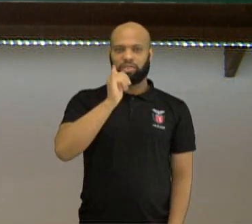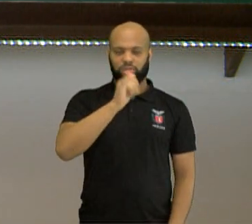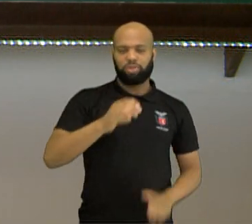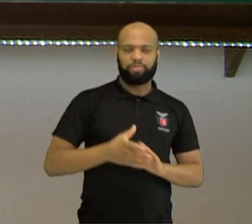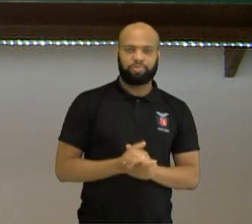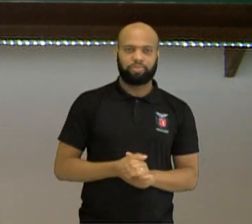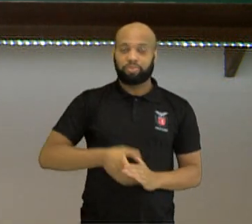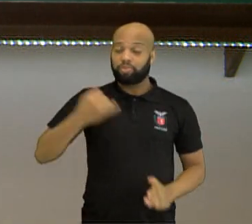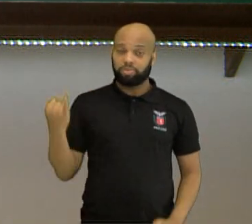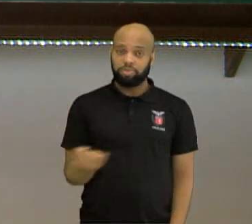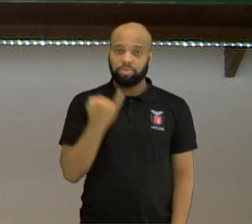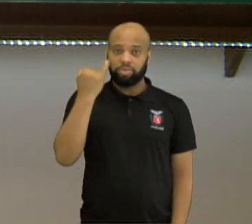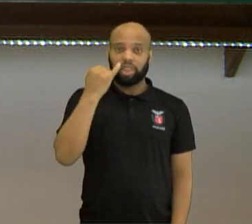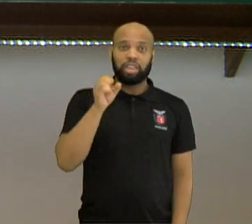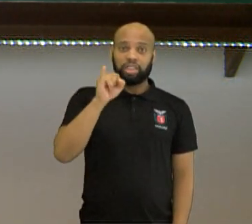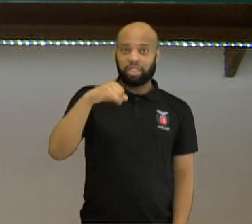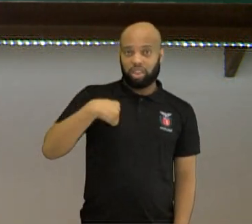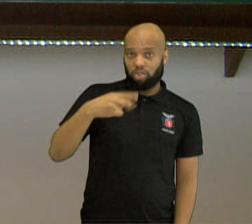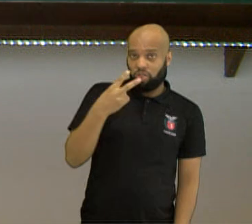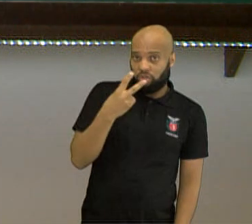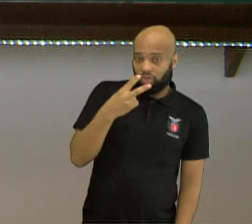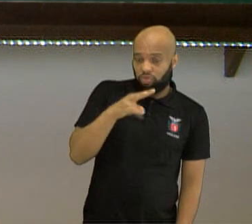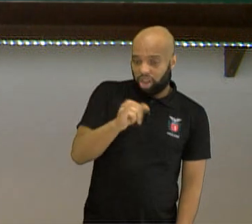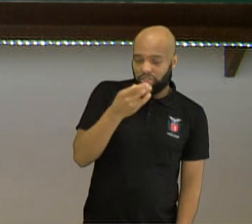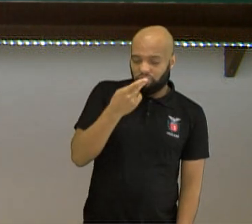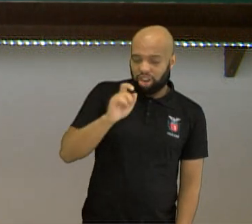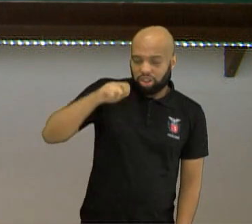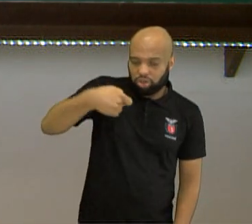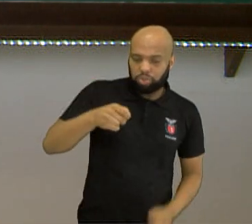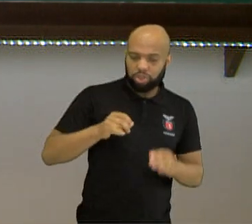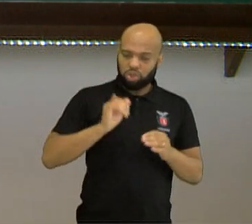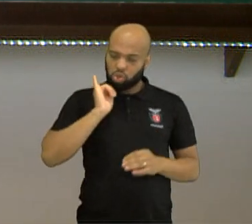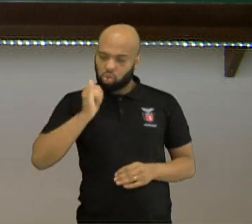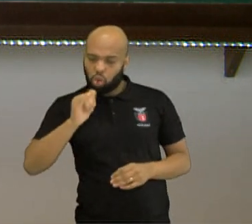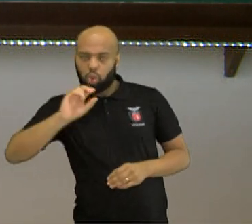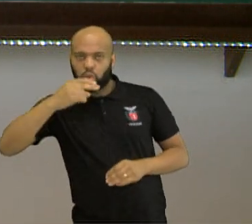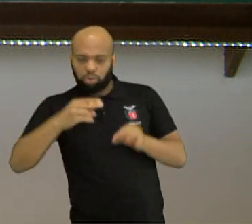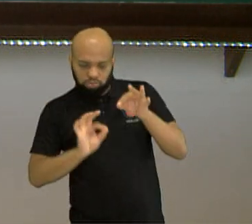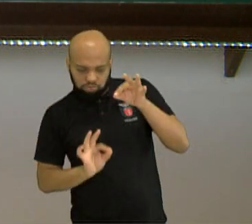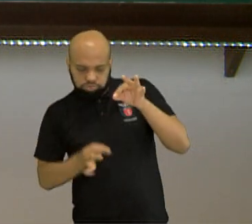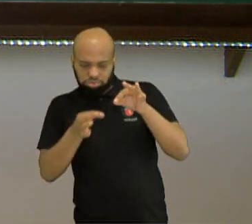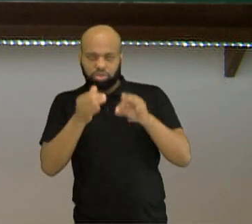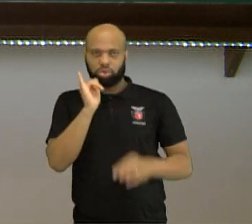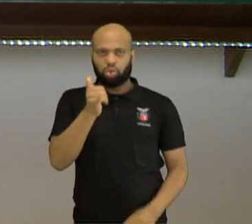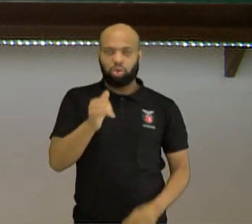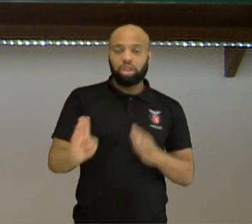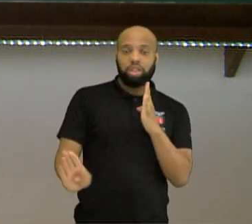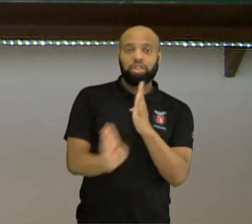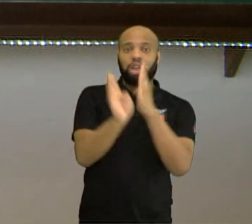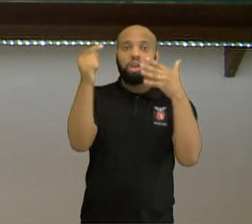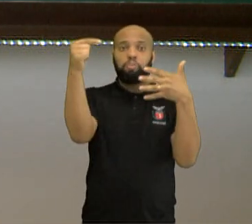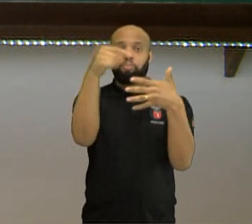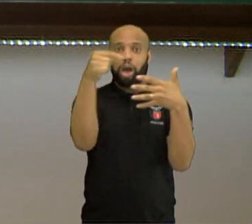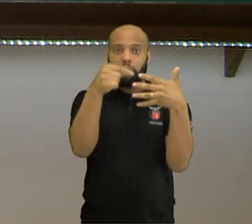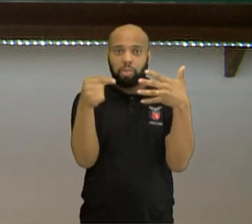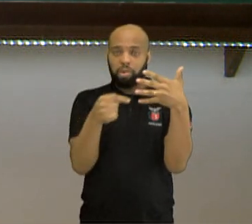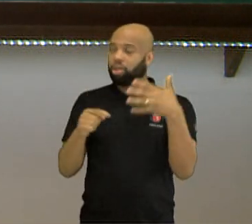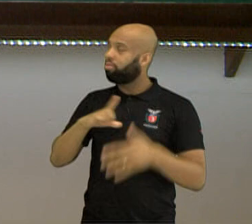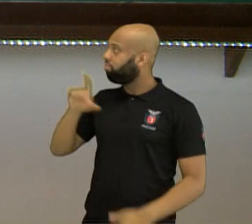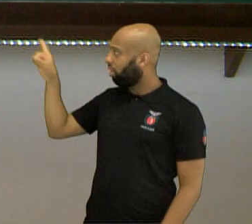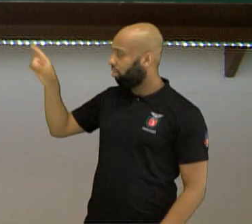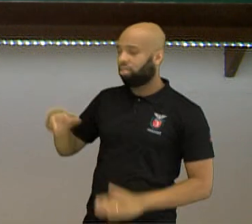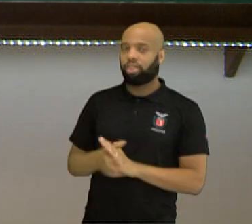eu vou falar de uma narrativa, como a narrativa do conto, do microconto, eu identificar esses elementos. Então,